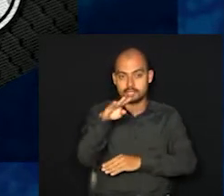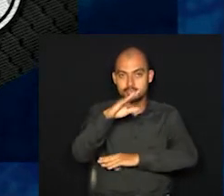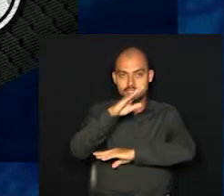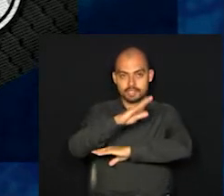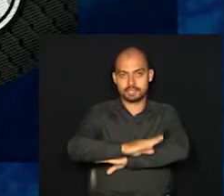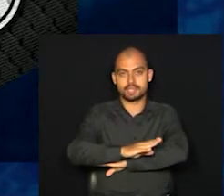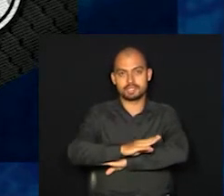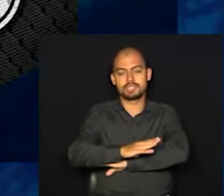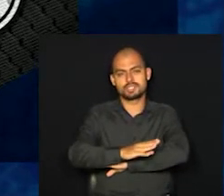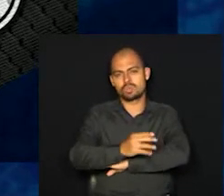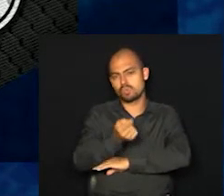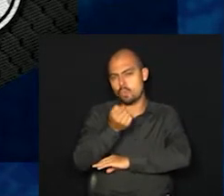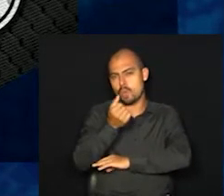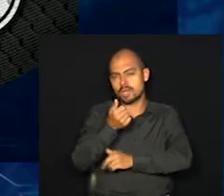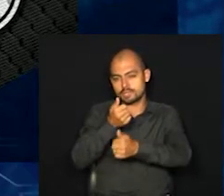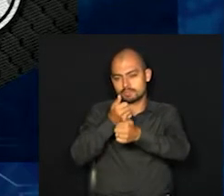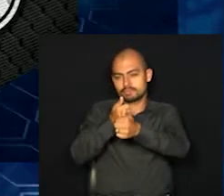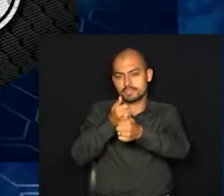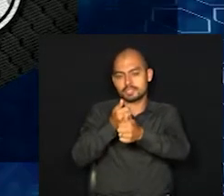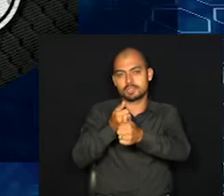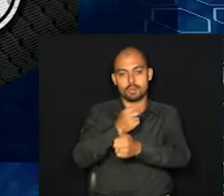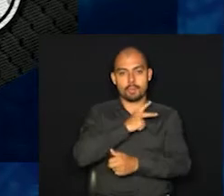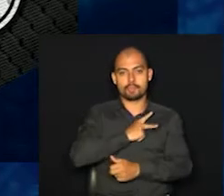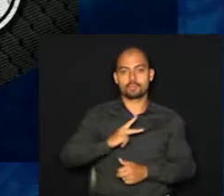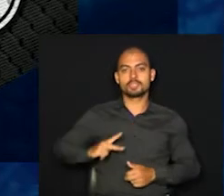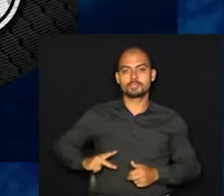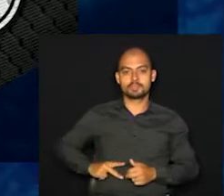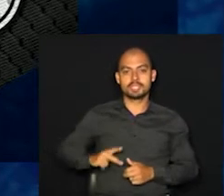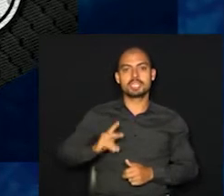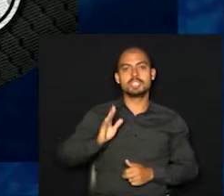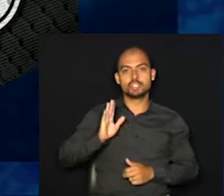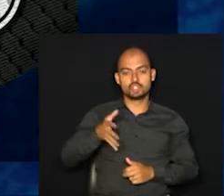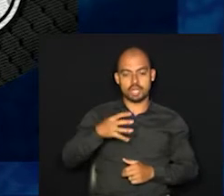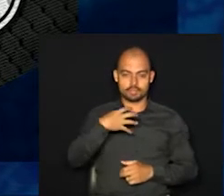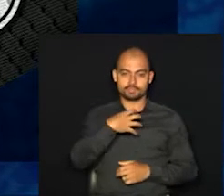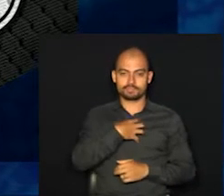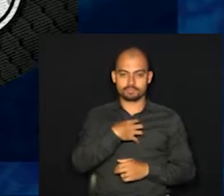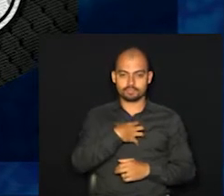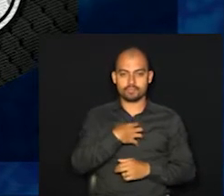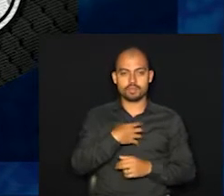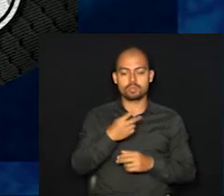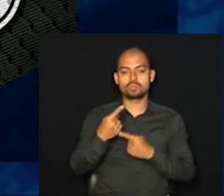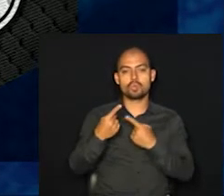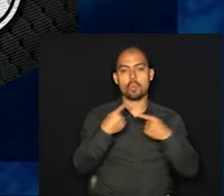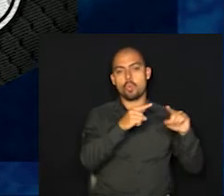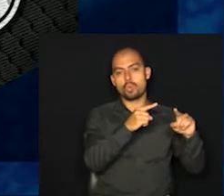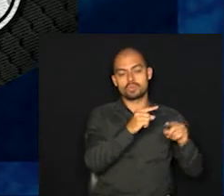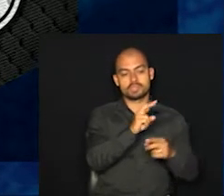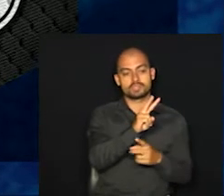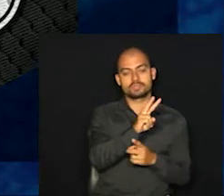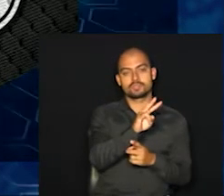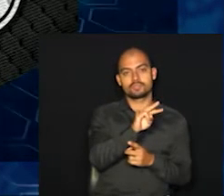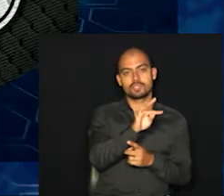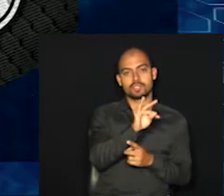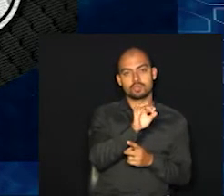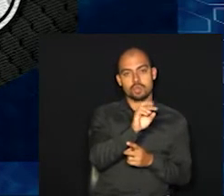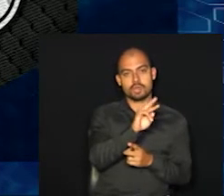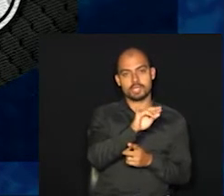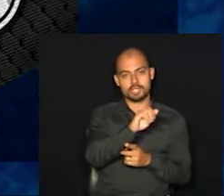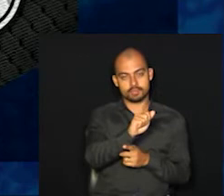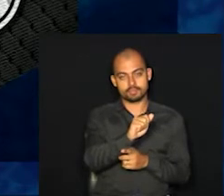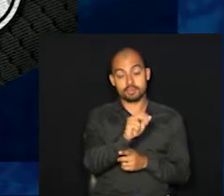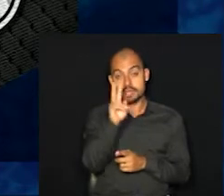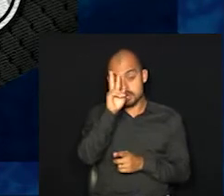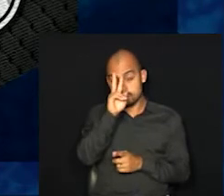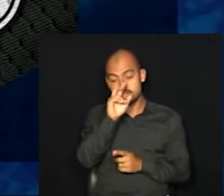tarde, daqui a pouquinho, então, a Ponte Preta, que já está em Salvador, enfrenta a equipe do Vitória da Bahia. Lembrando que a